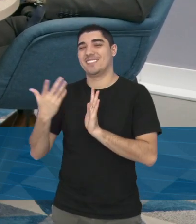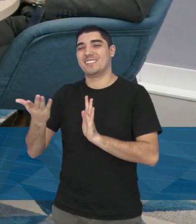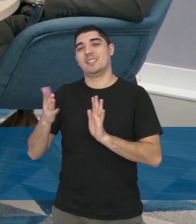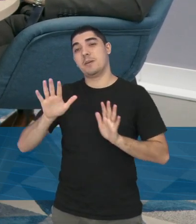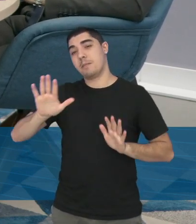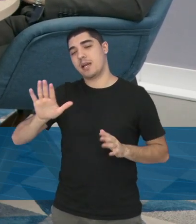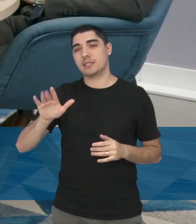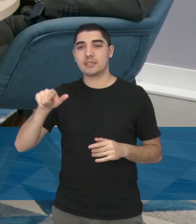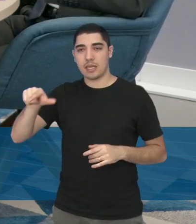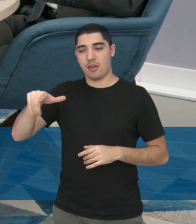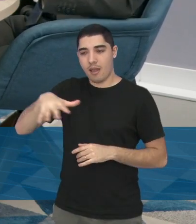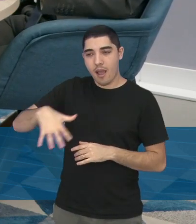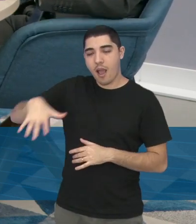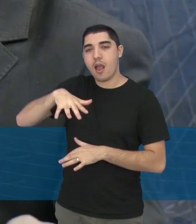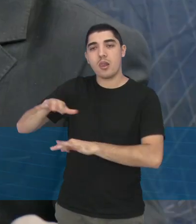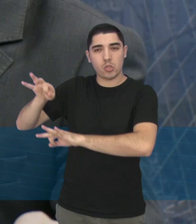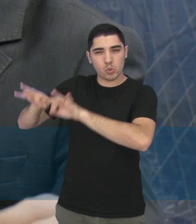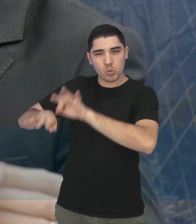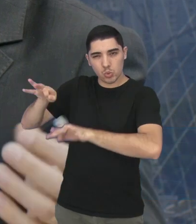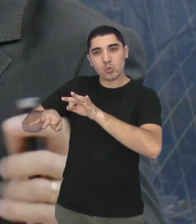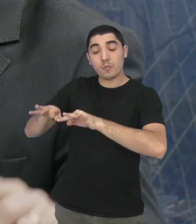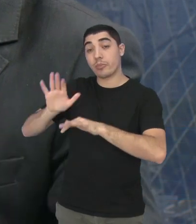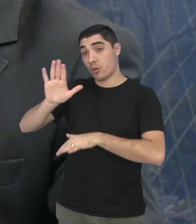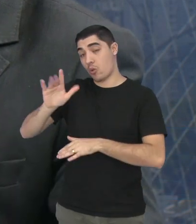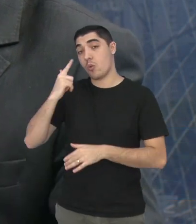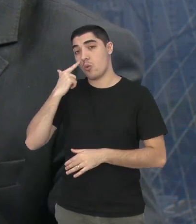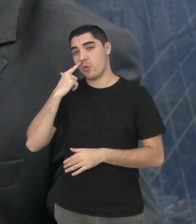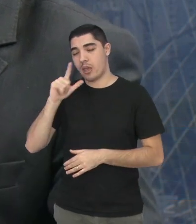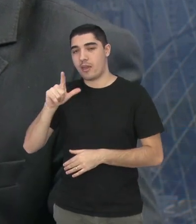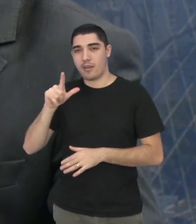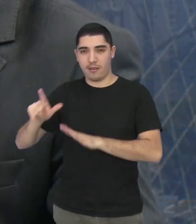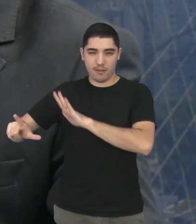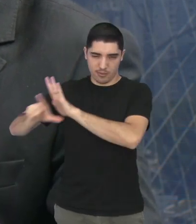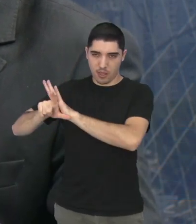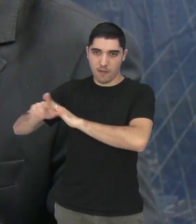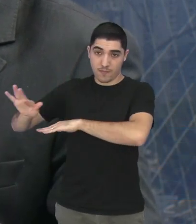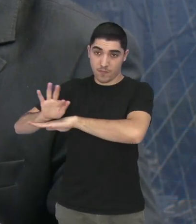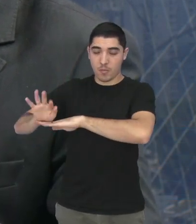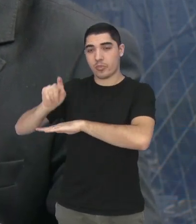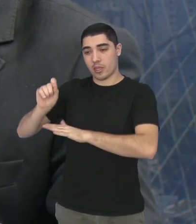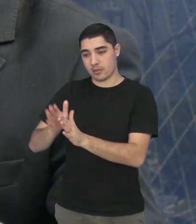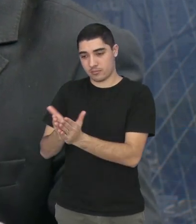rodapé. Mas a parte jurídica pensa o seguinte, a CLT é de